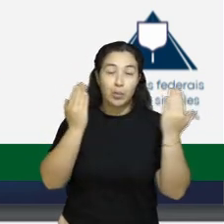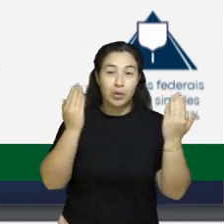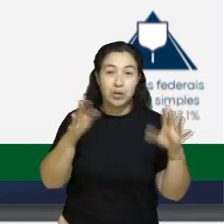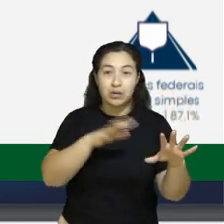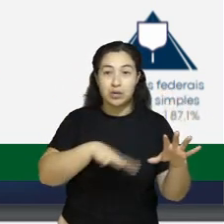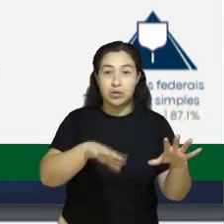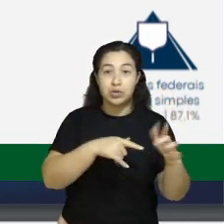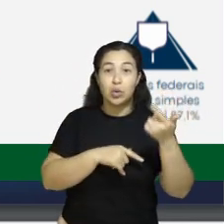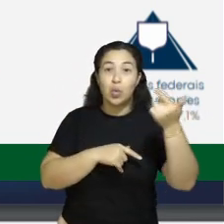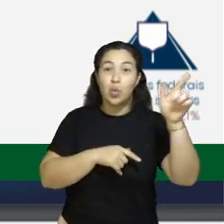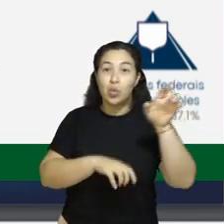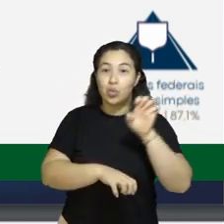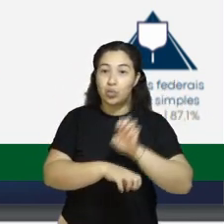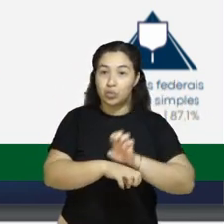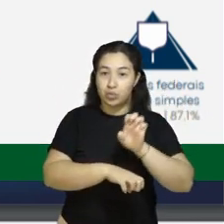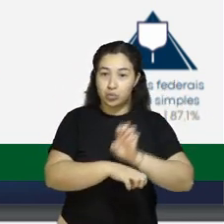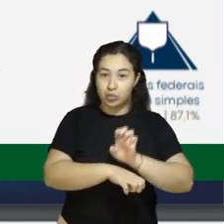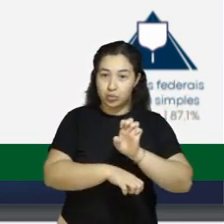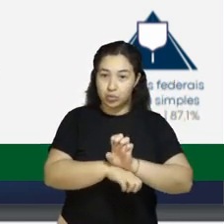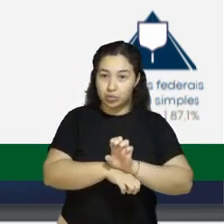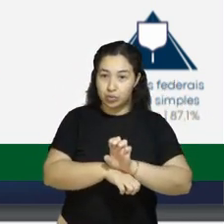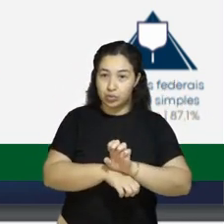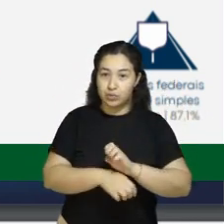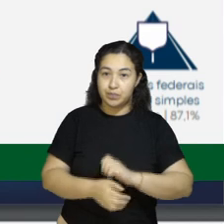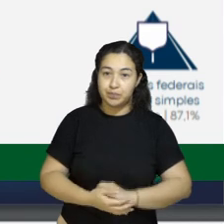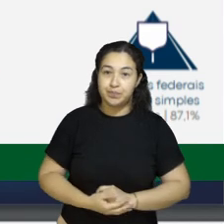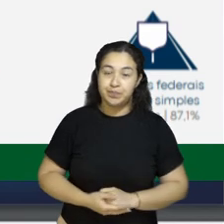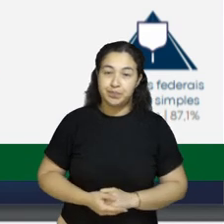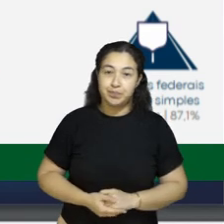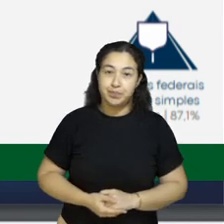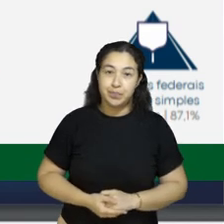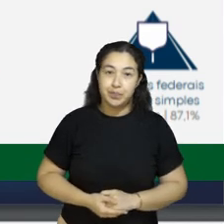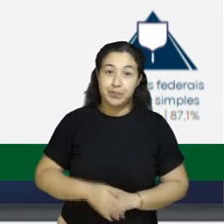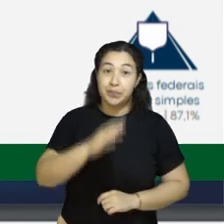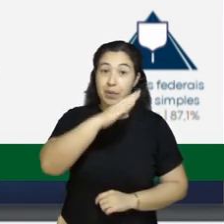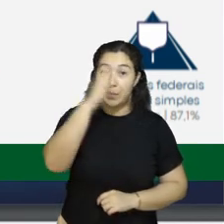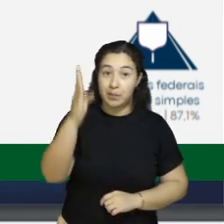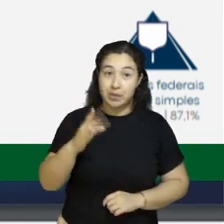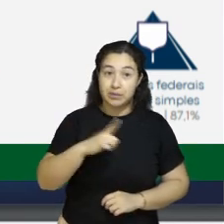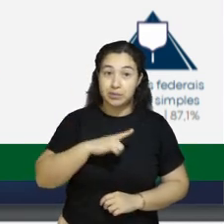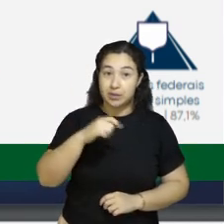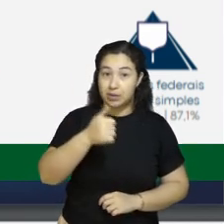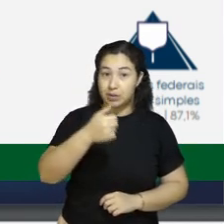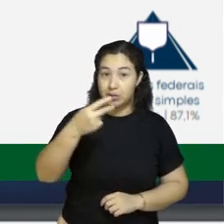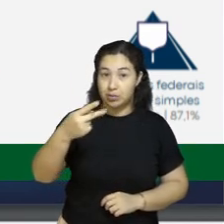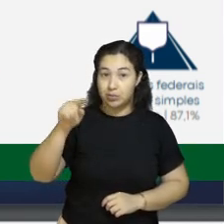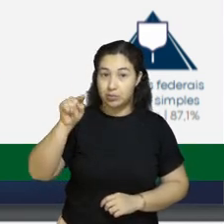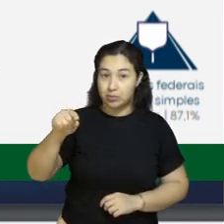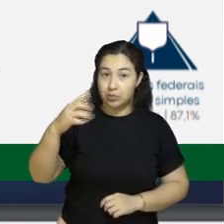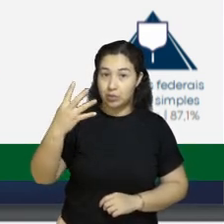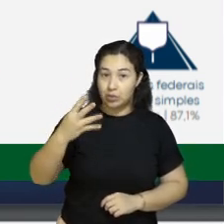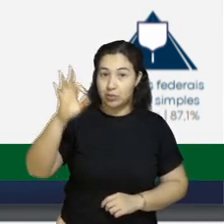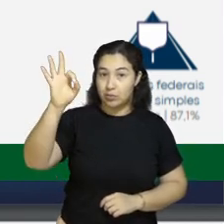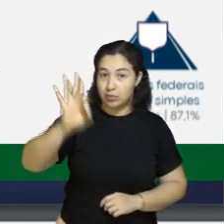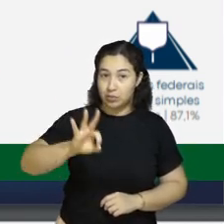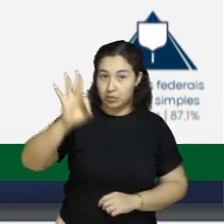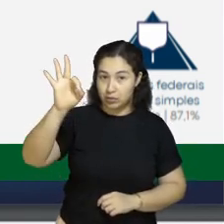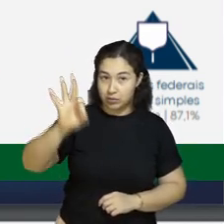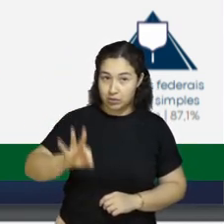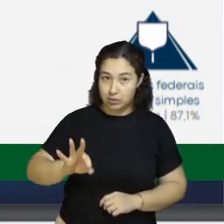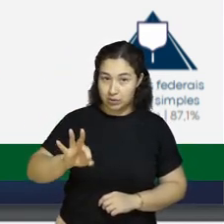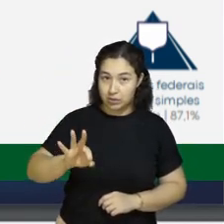outros estados e de Santa Catarina. O Brasil possui 12,4% do total da sua